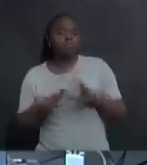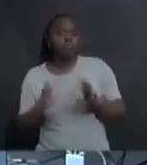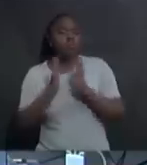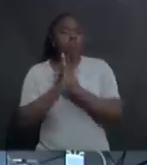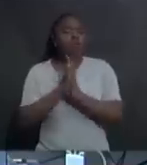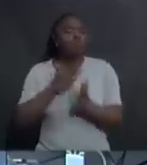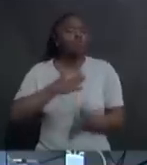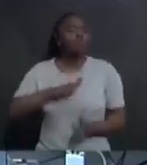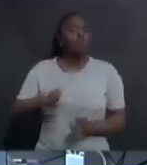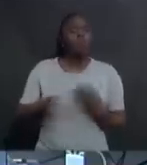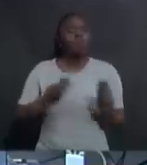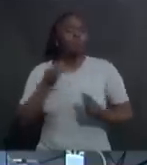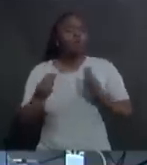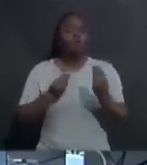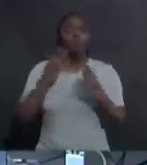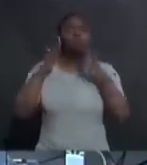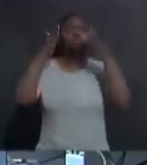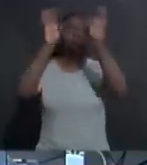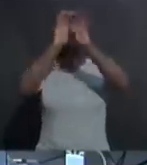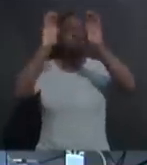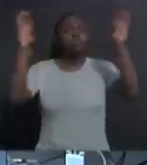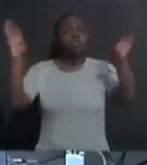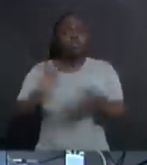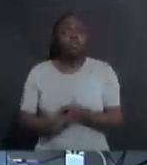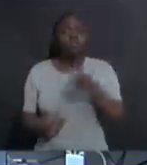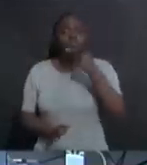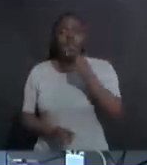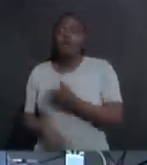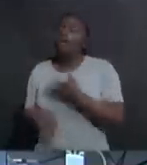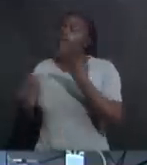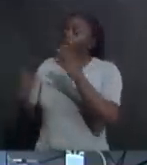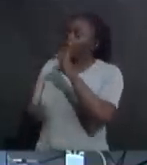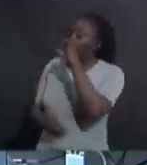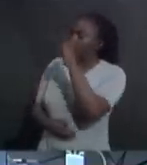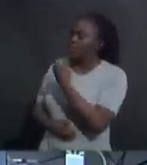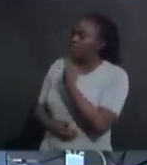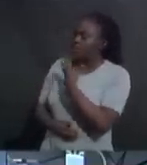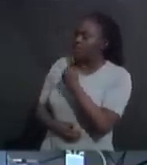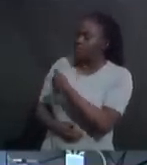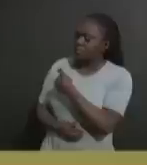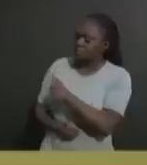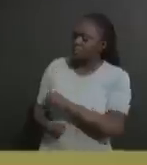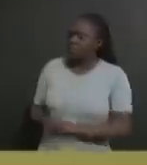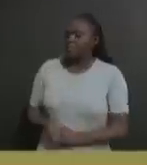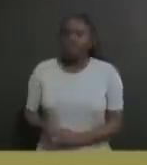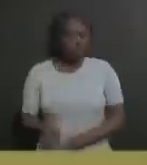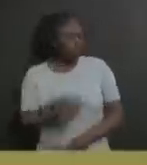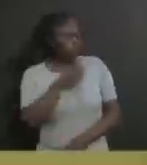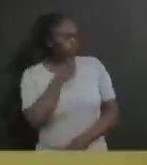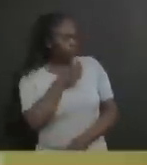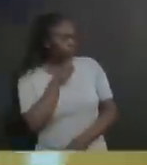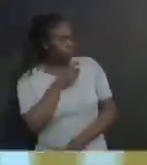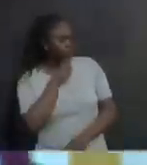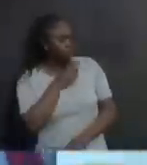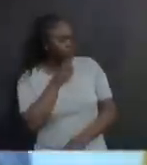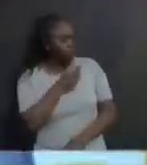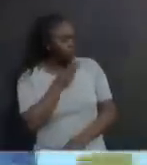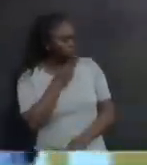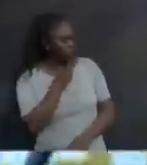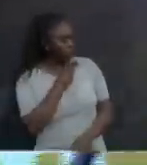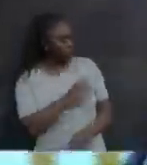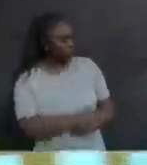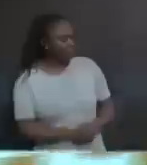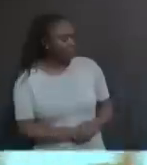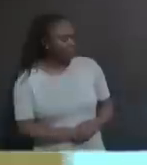e troca ideia com ele. E aí Deus, demorou? Nossa, está frio aqui hoje, cara. Falar com você aí, dá uma força para a gente, precisando